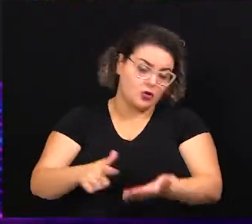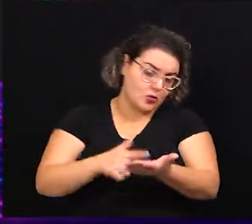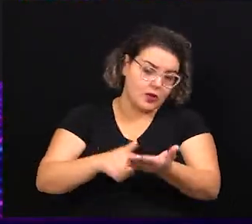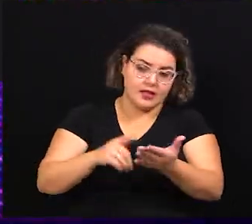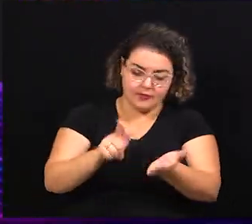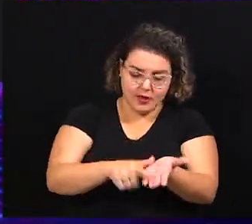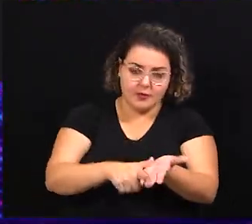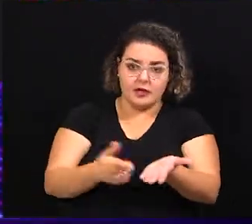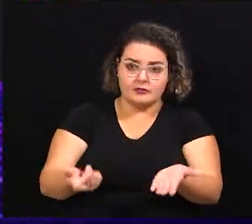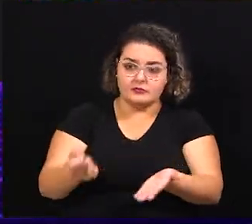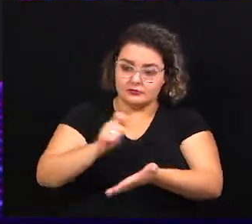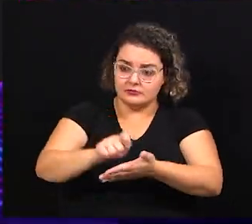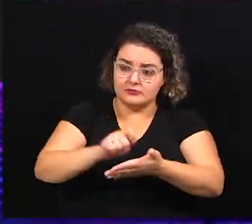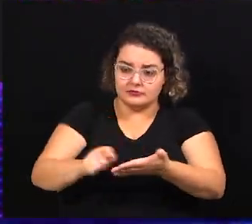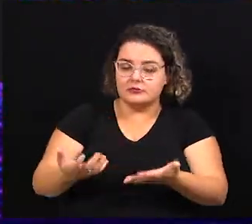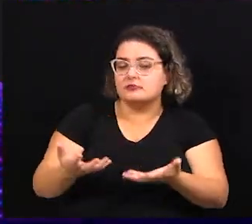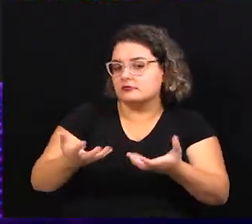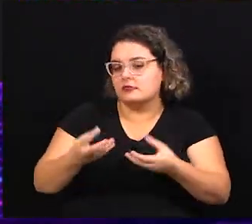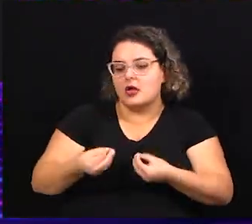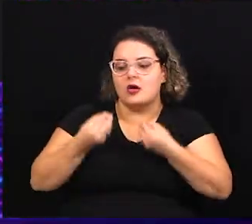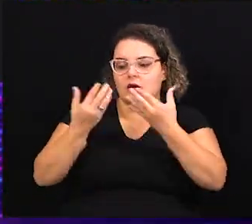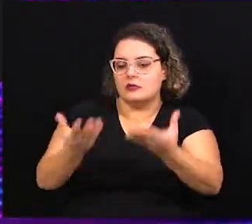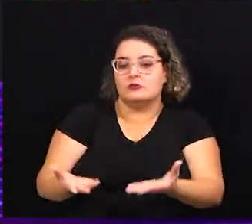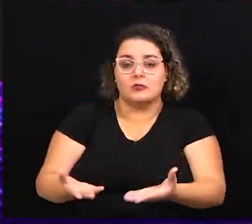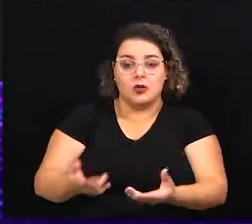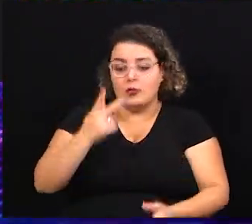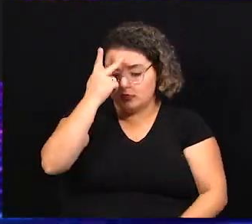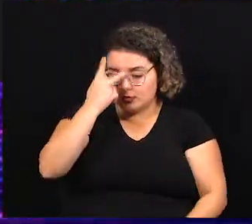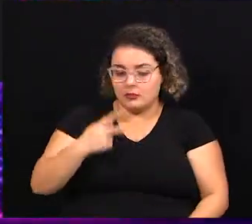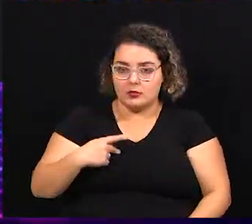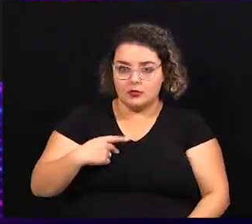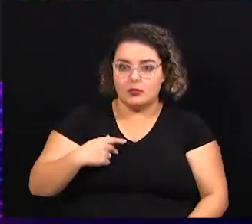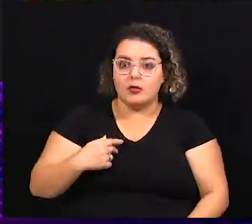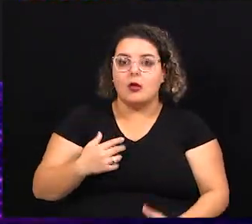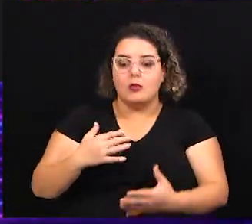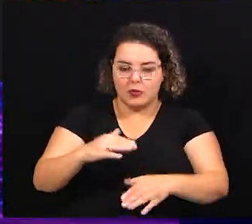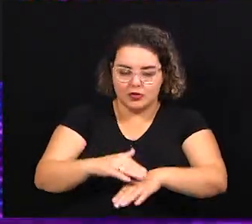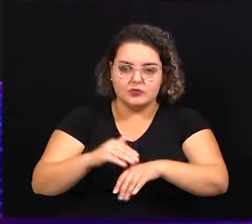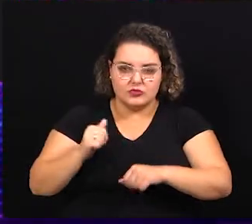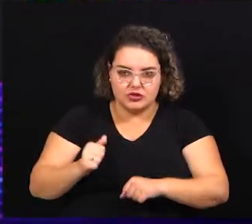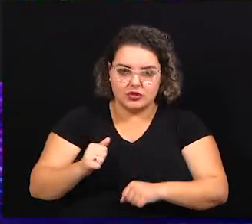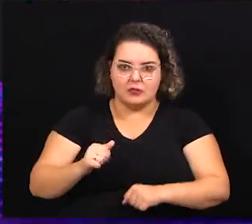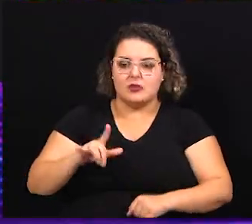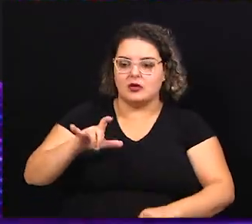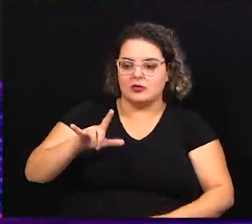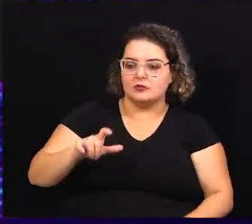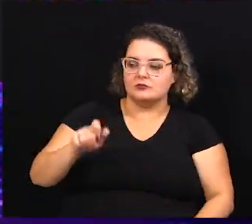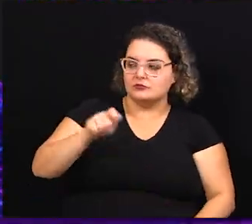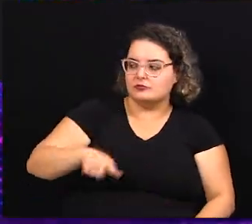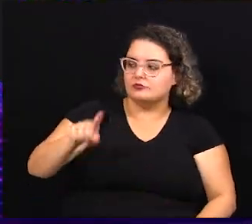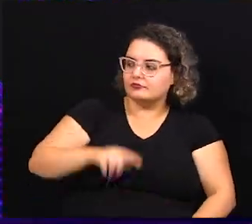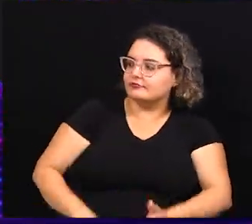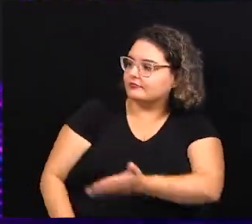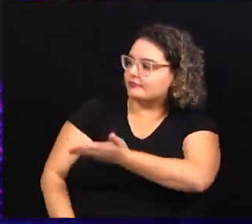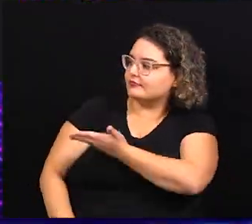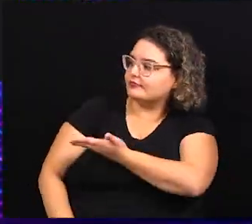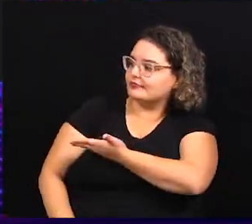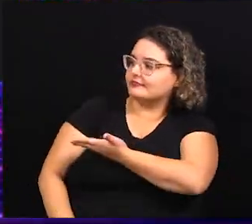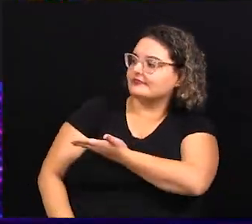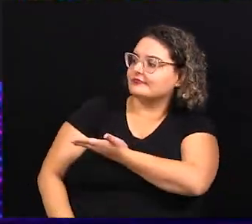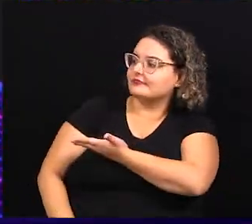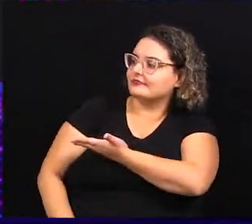mesmo. Caso você queira com uma dedicatória para alguém que você vai dar de presente, ou para você mesmo, pode me chamar inbox no Instagram,